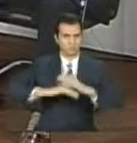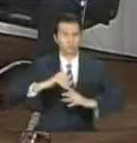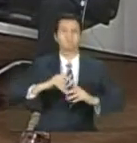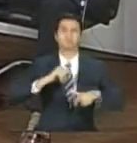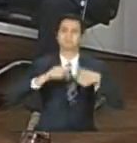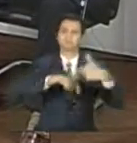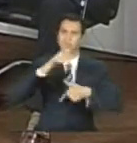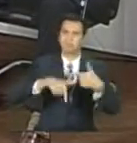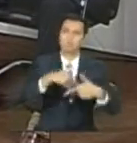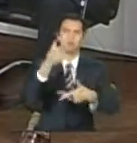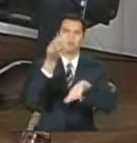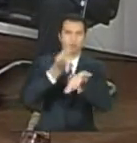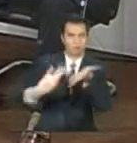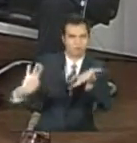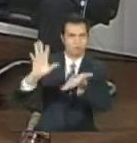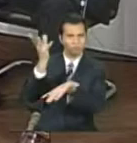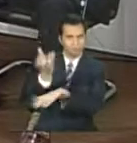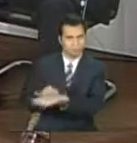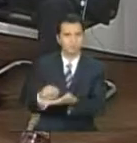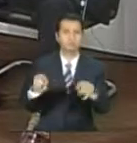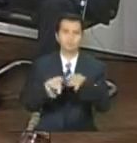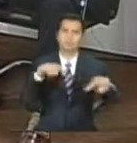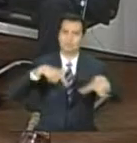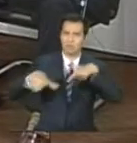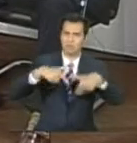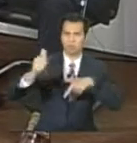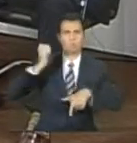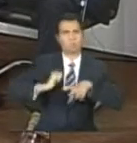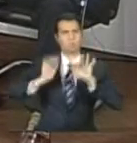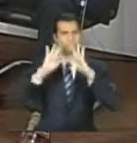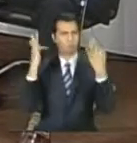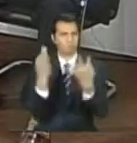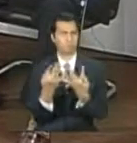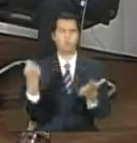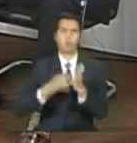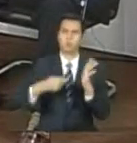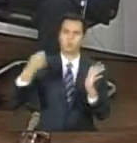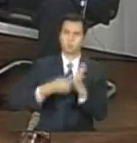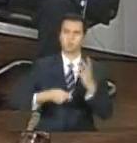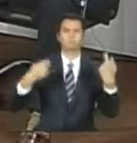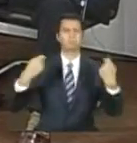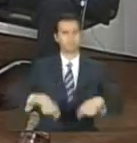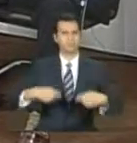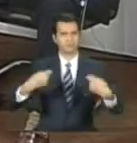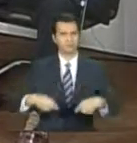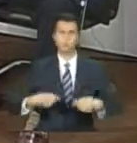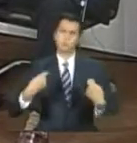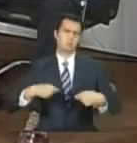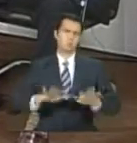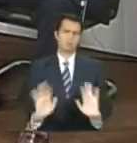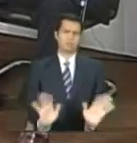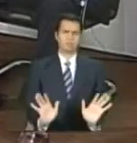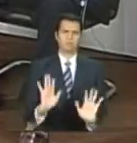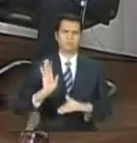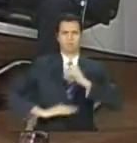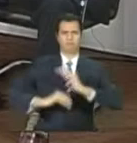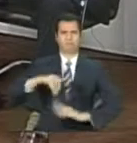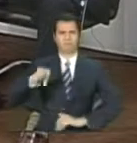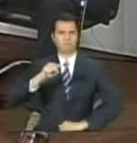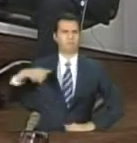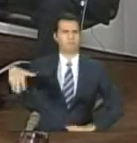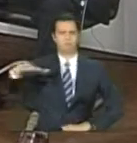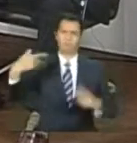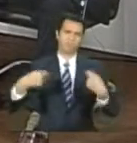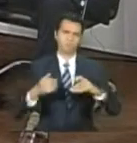com a gestão do cadastro e com a gestão do programa Bolsa Família. Então, não precisa ser necessariamente uma assistente social vinculada